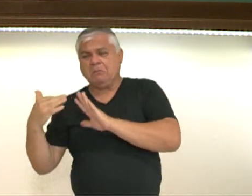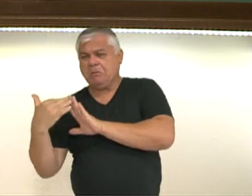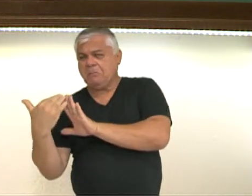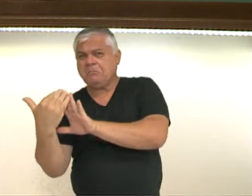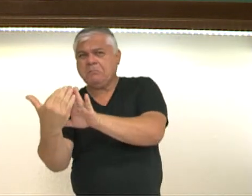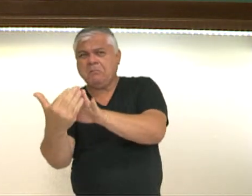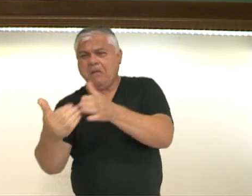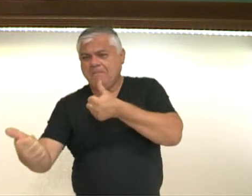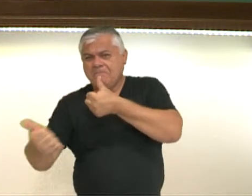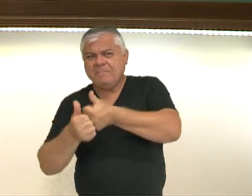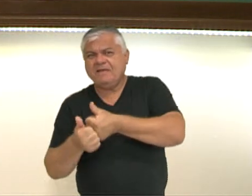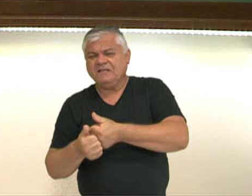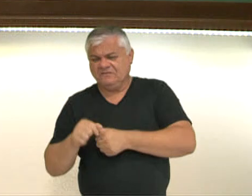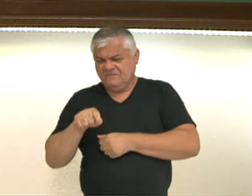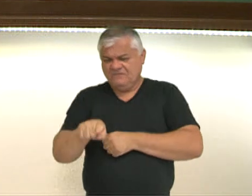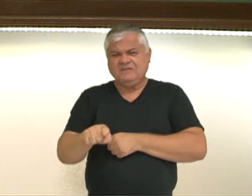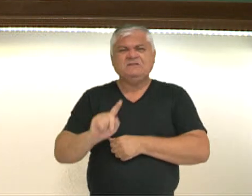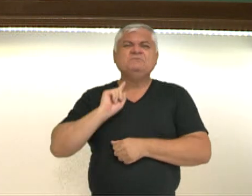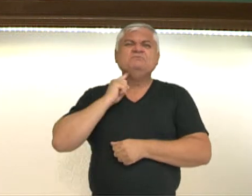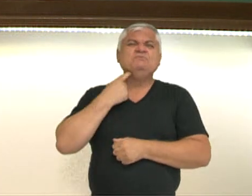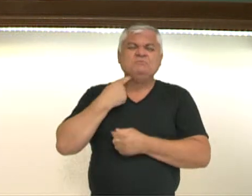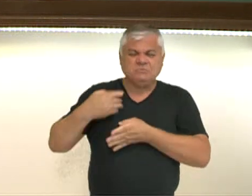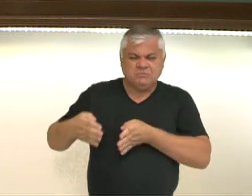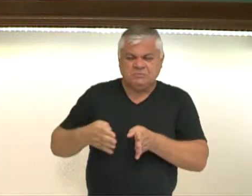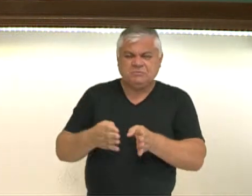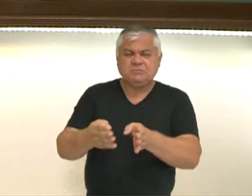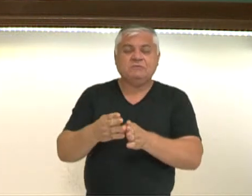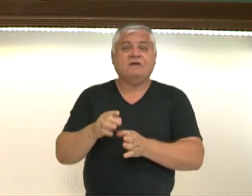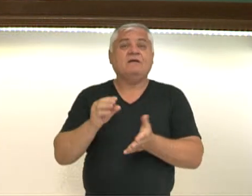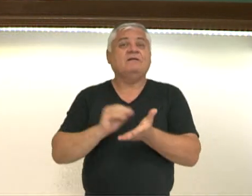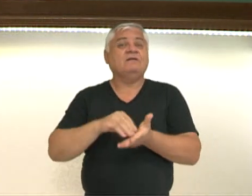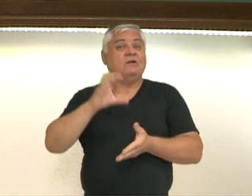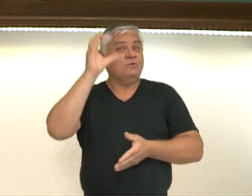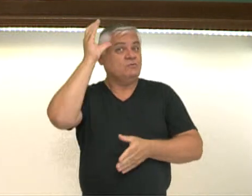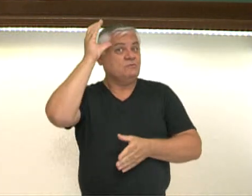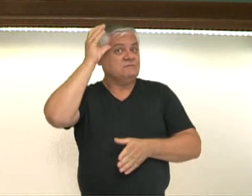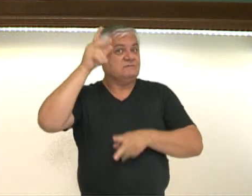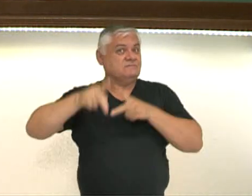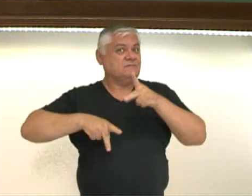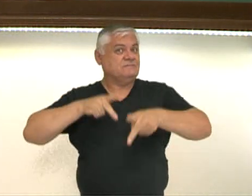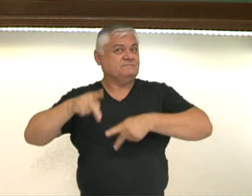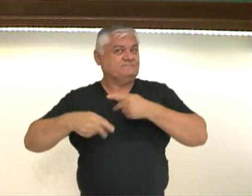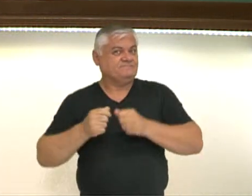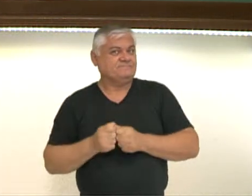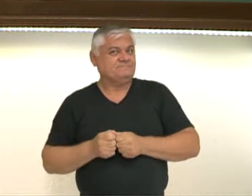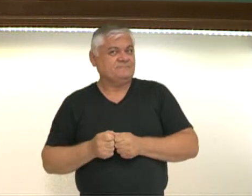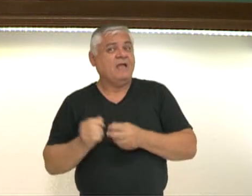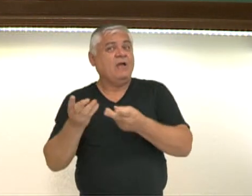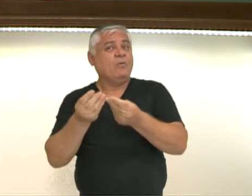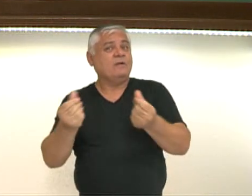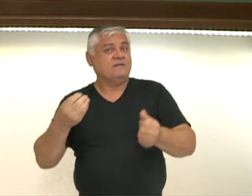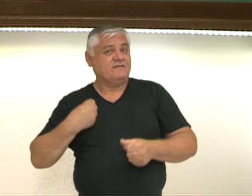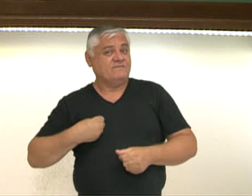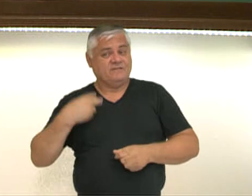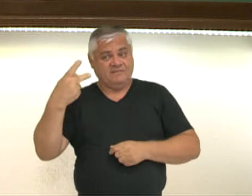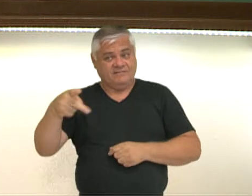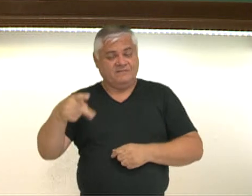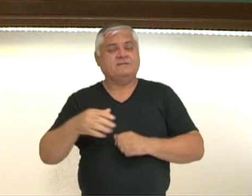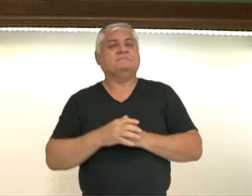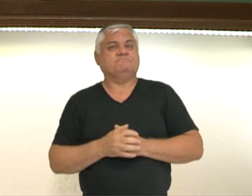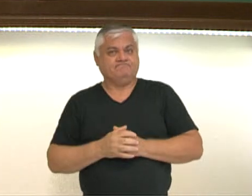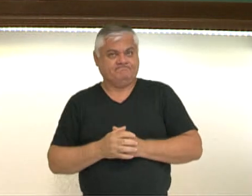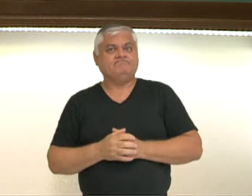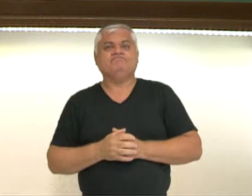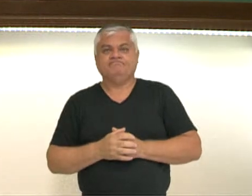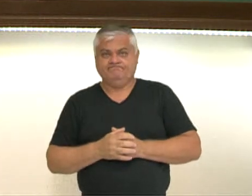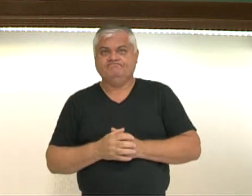margens, você vê a consciência da população, dessa população, e a qualidade de vida que ela tem. A gente analisa a qualidade